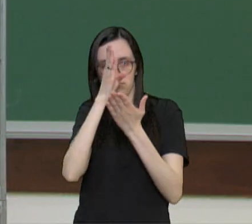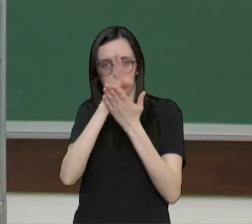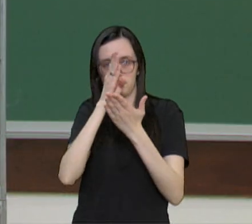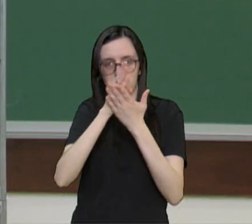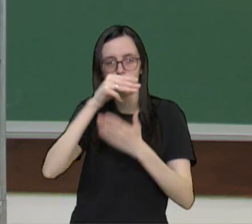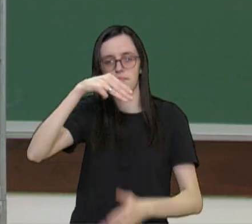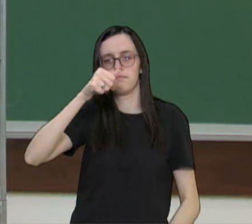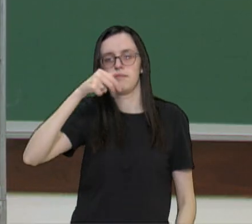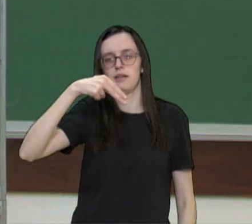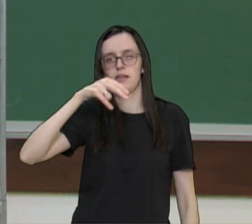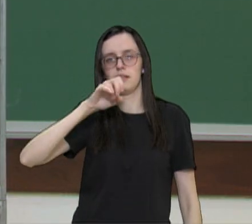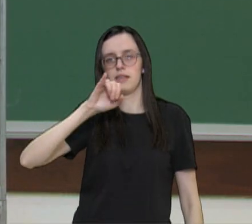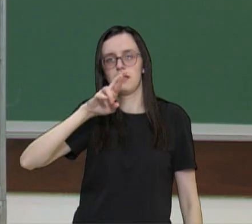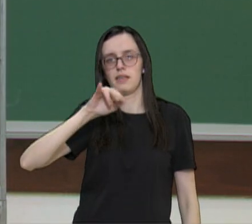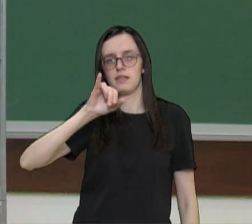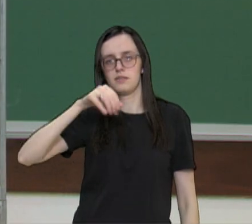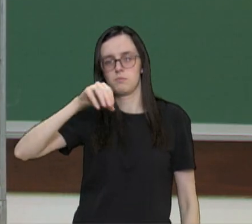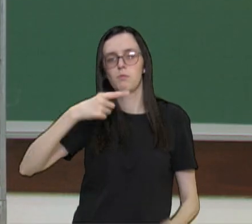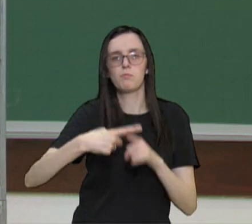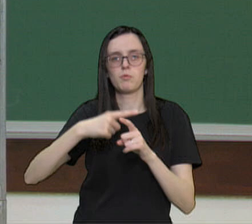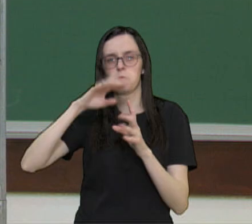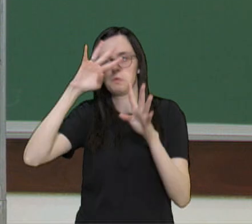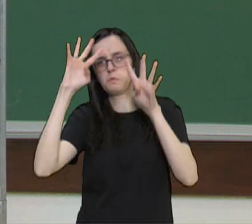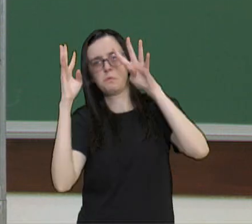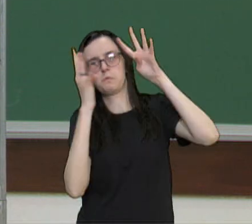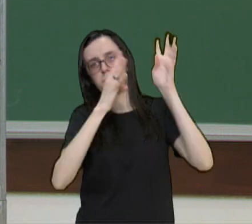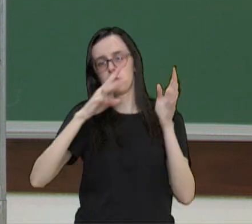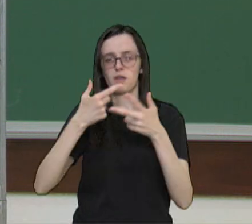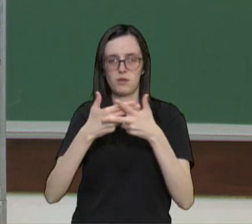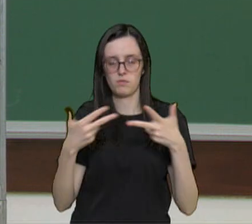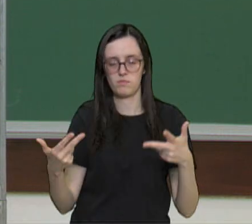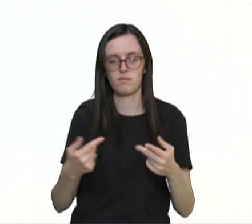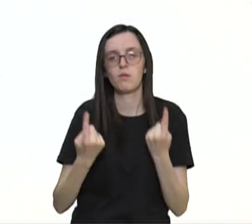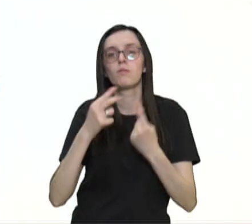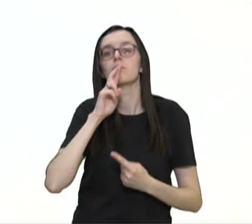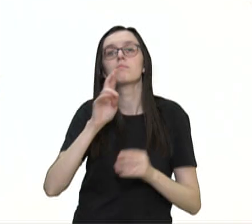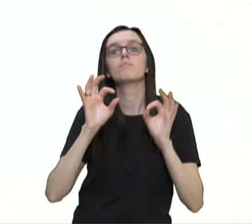fazia figuras muito contorcidas, tudo. Então, a resposta correta é a